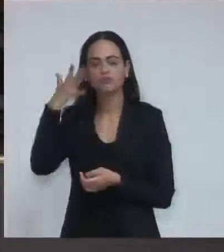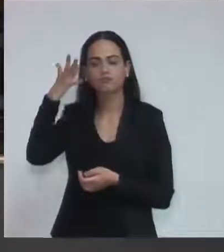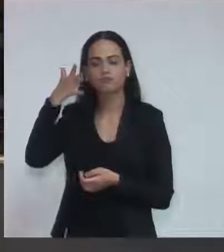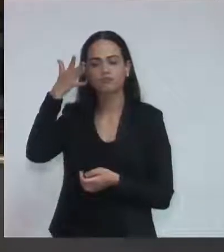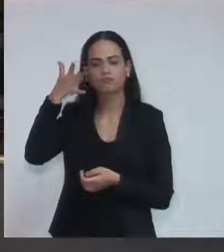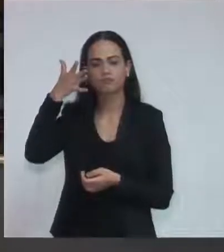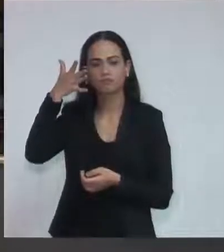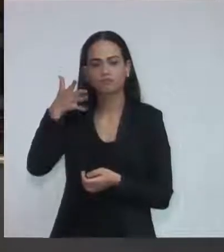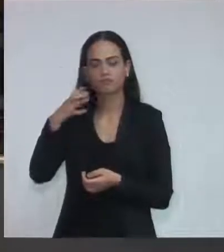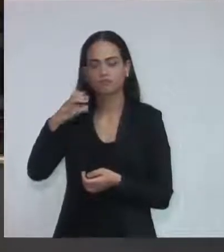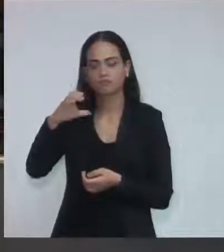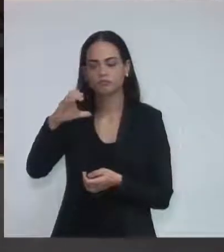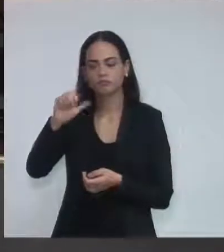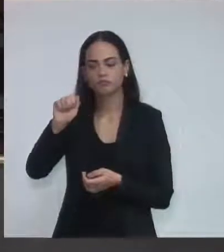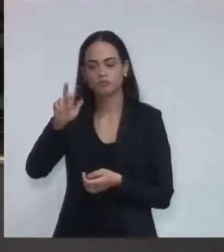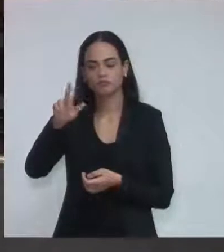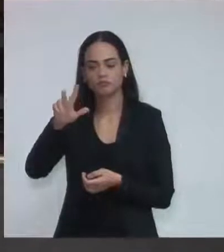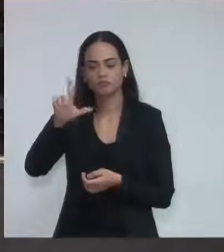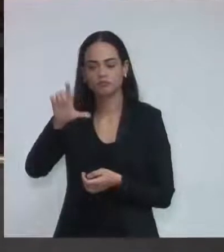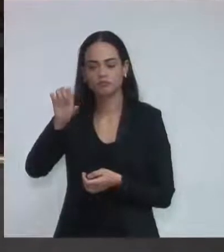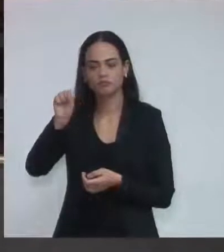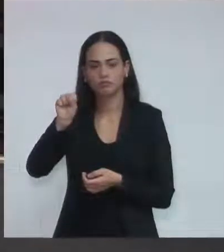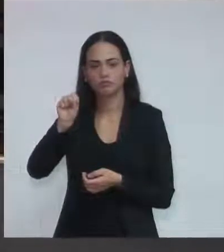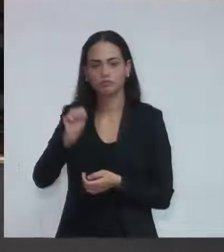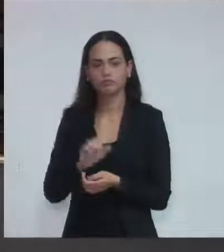vereador Carlos Florentino.